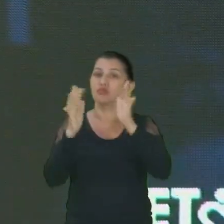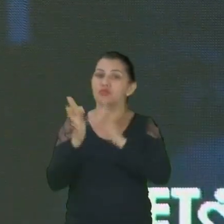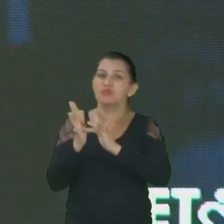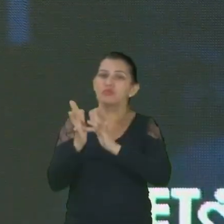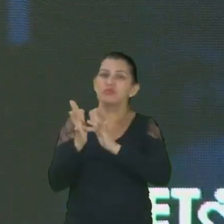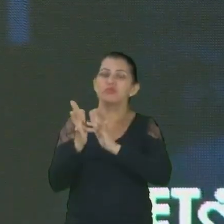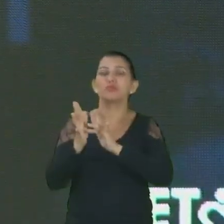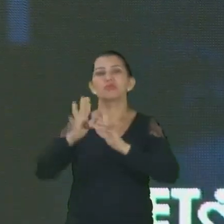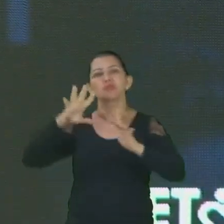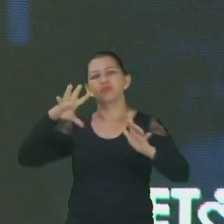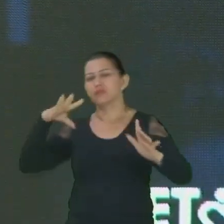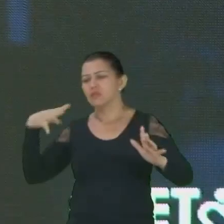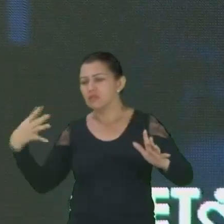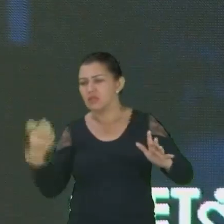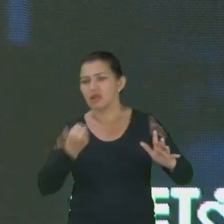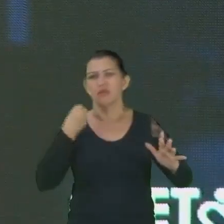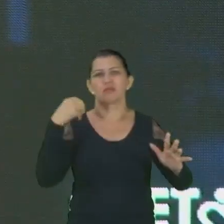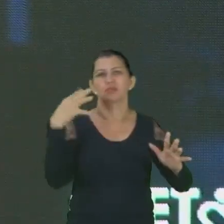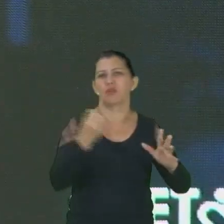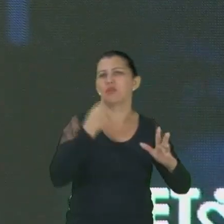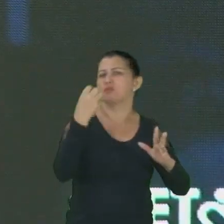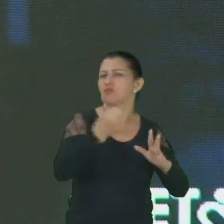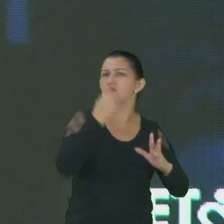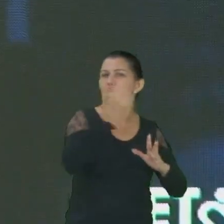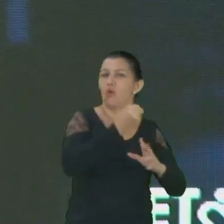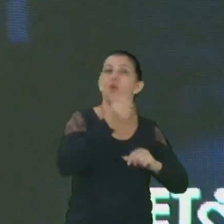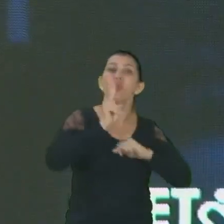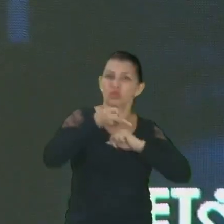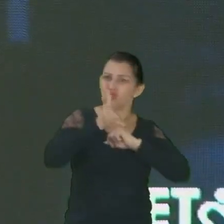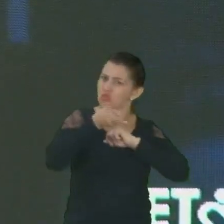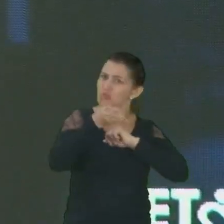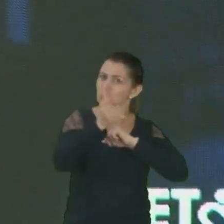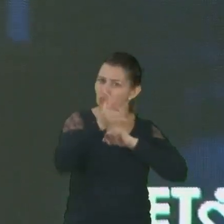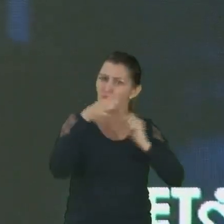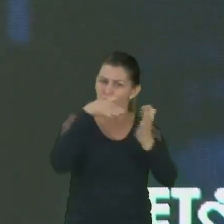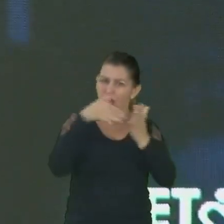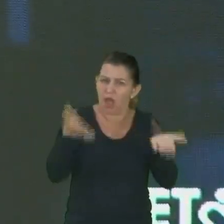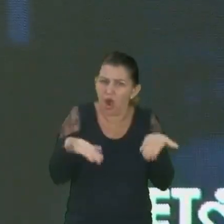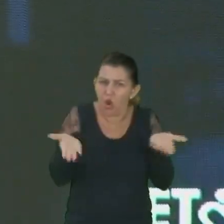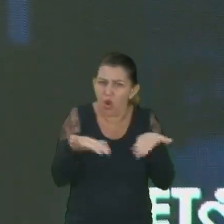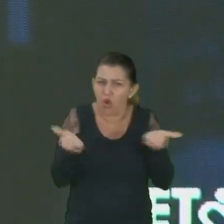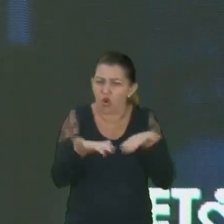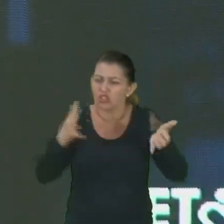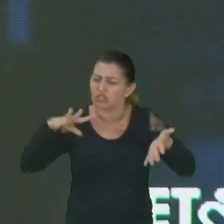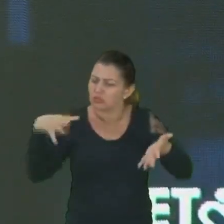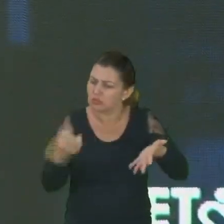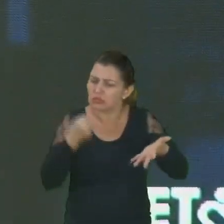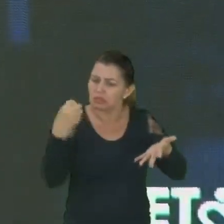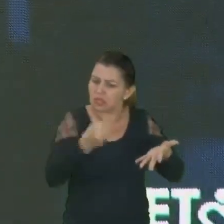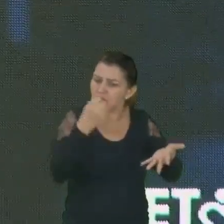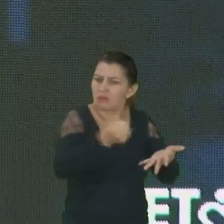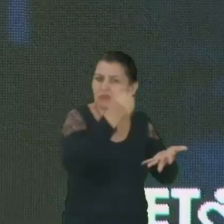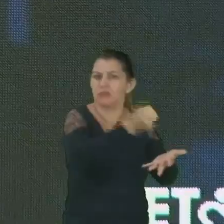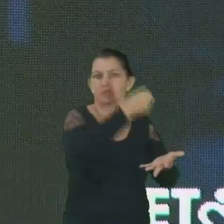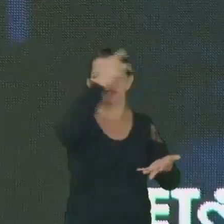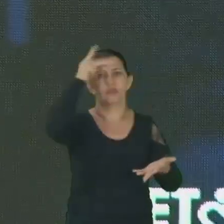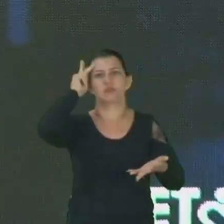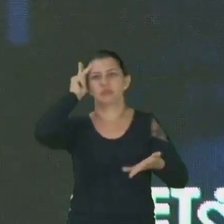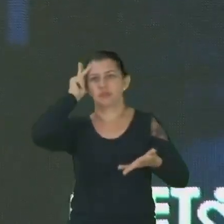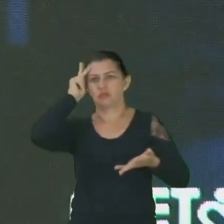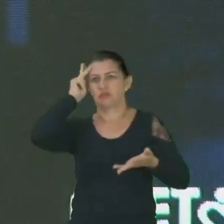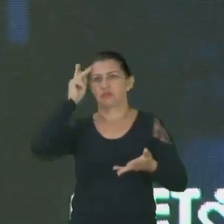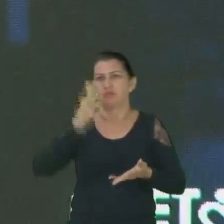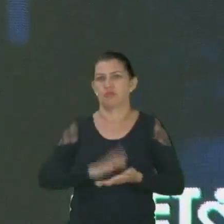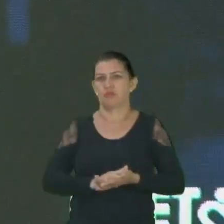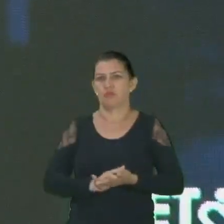Ele salvou e continua salvando pessoas como nós, pecadores ingratos, miseráveis,